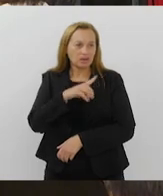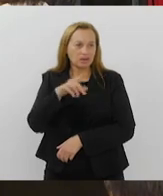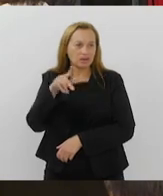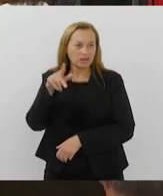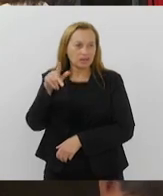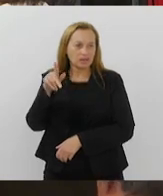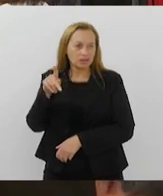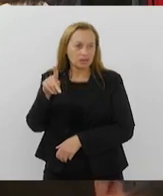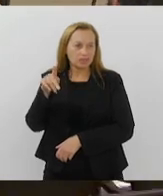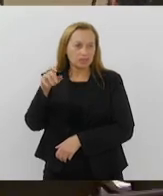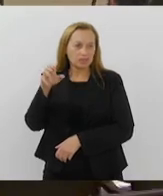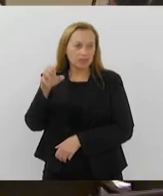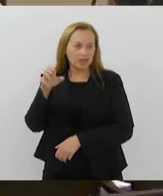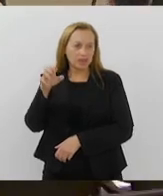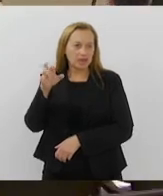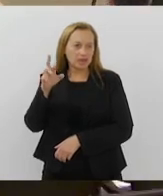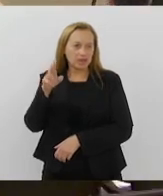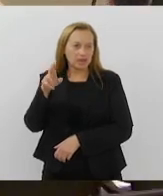Júnior.